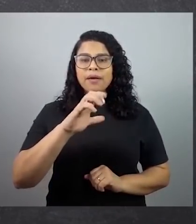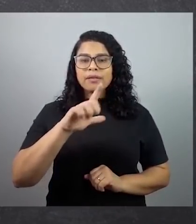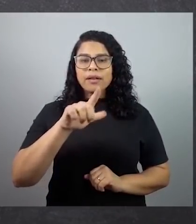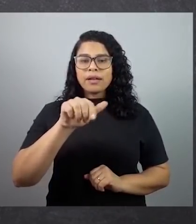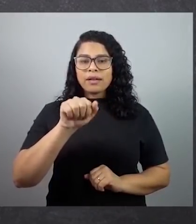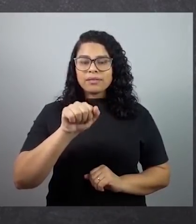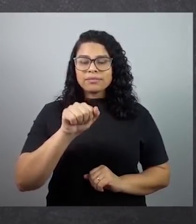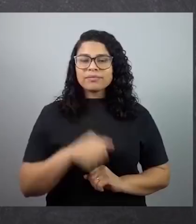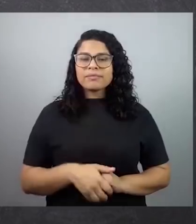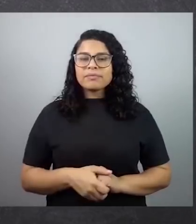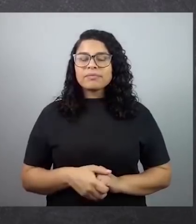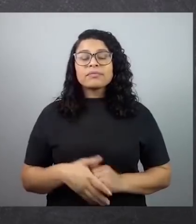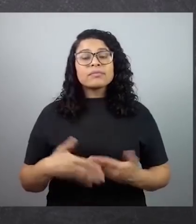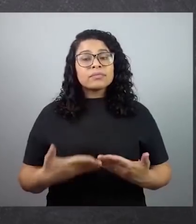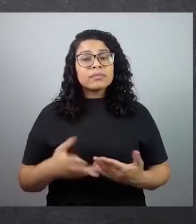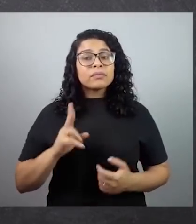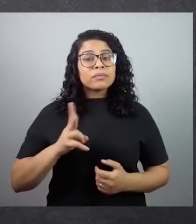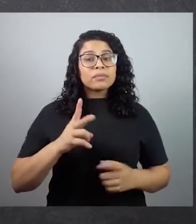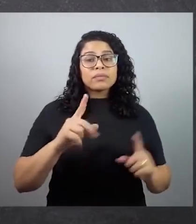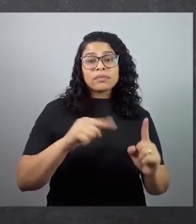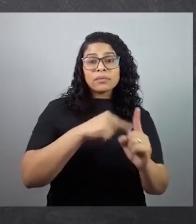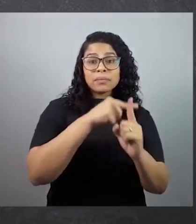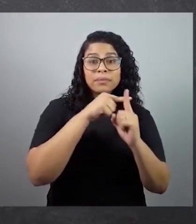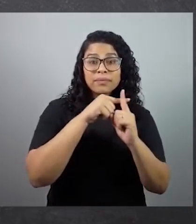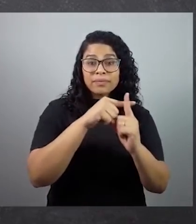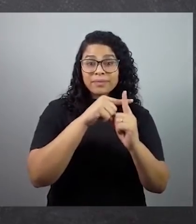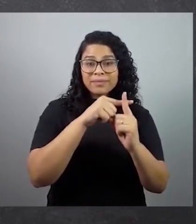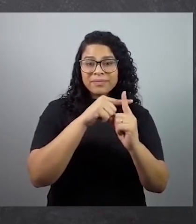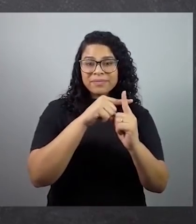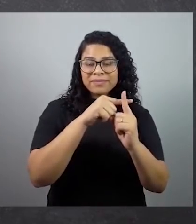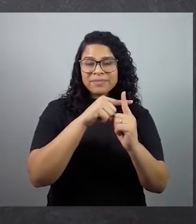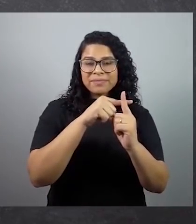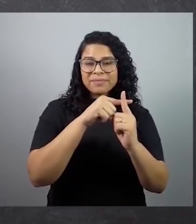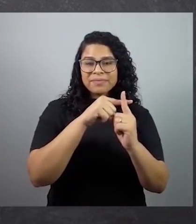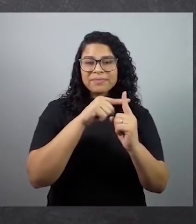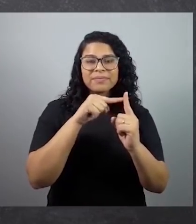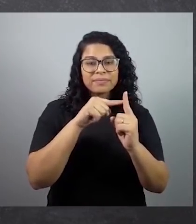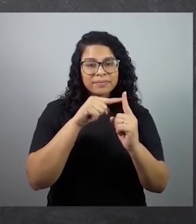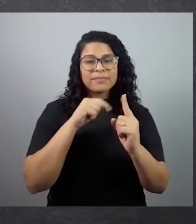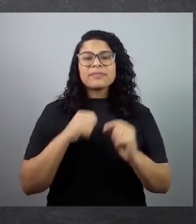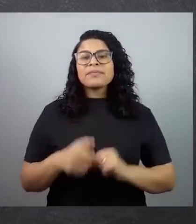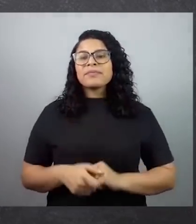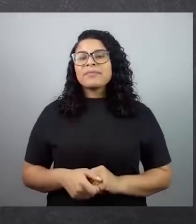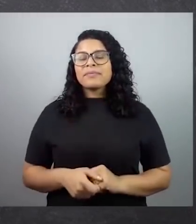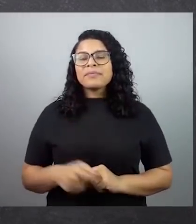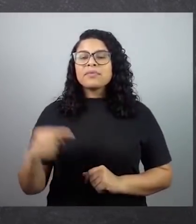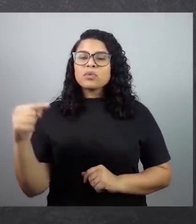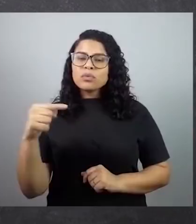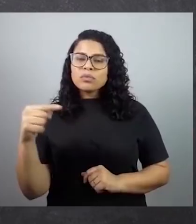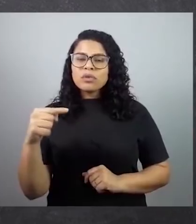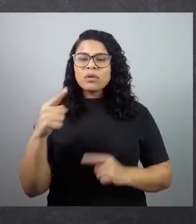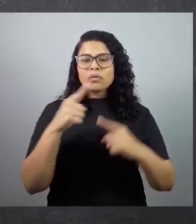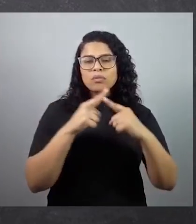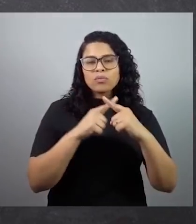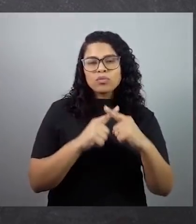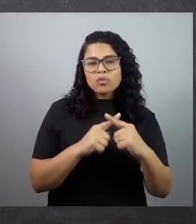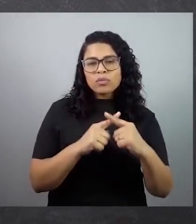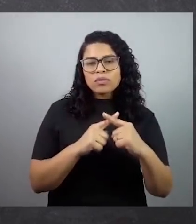aqui na adição, mais símbolos, né? O símbolo da adição, da subtração,